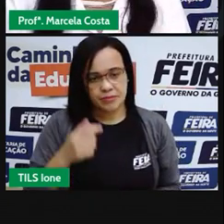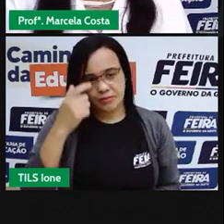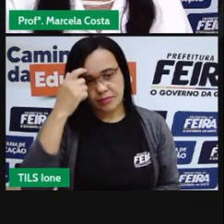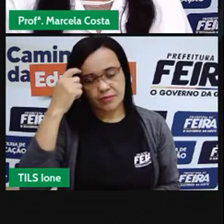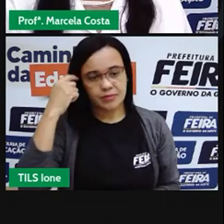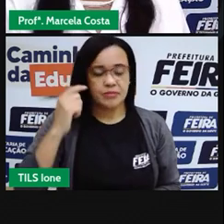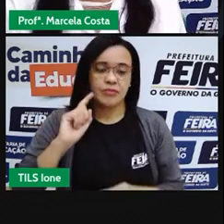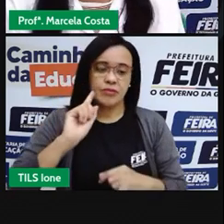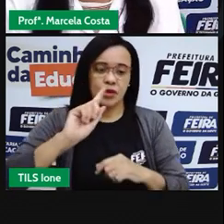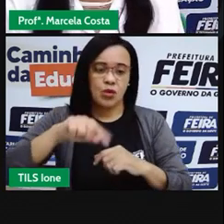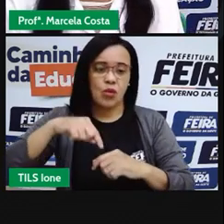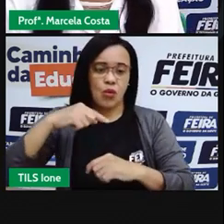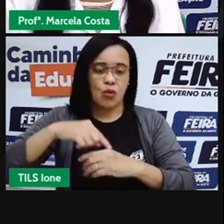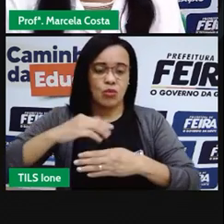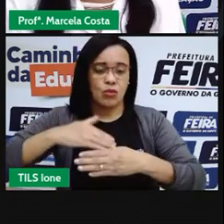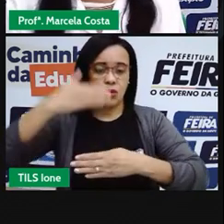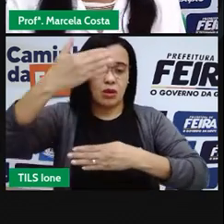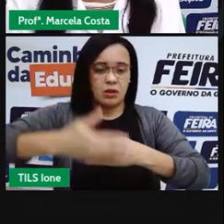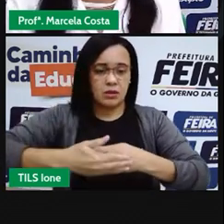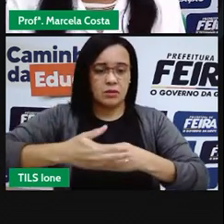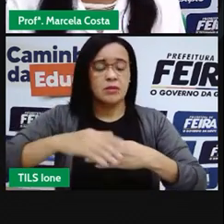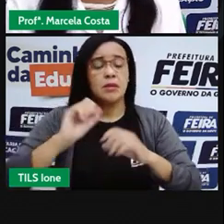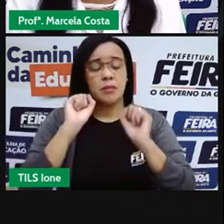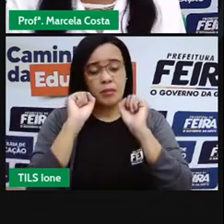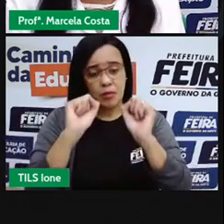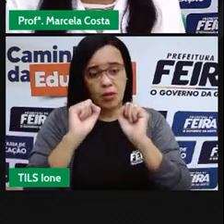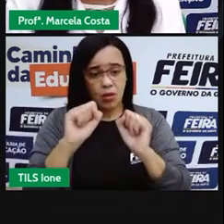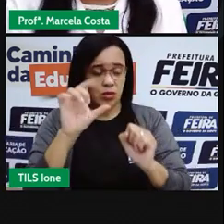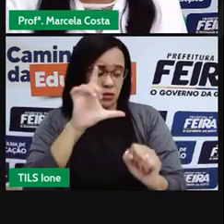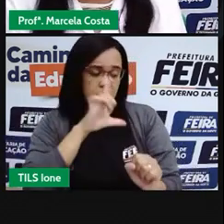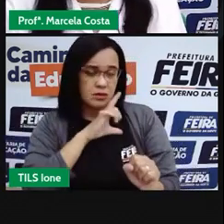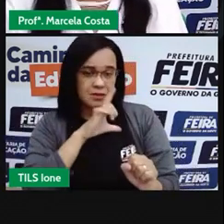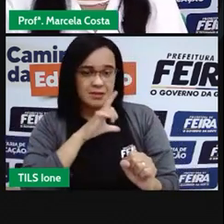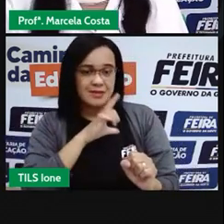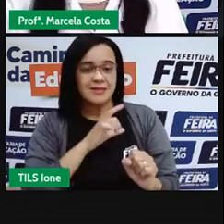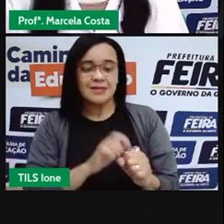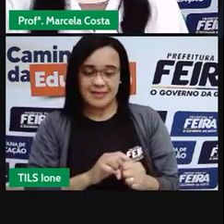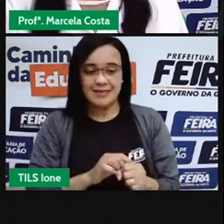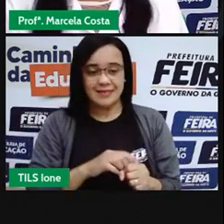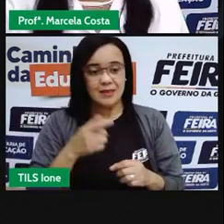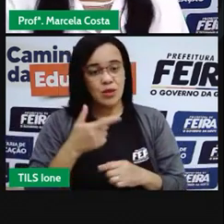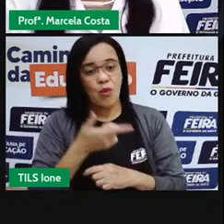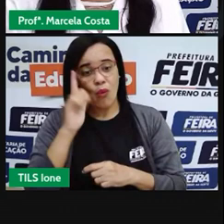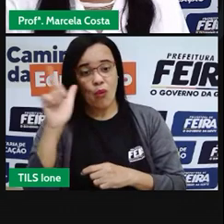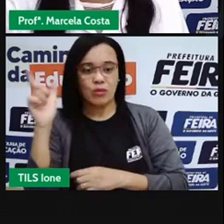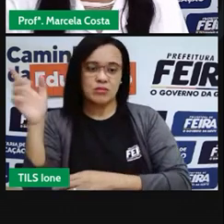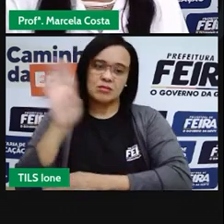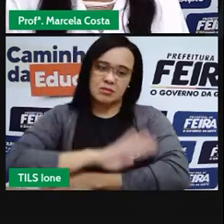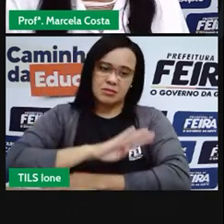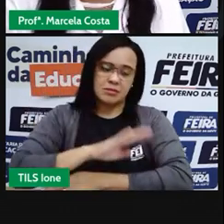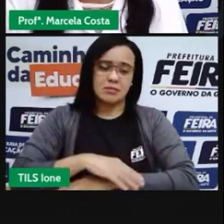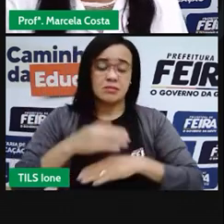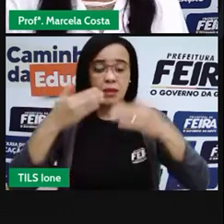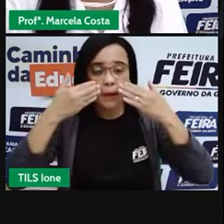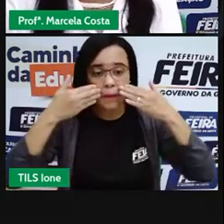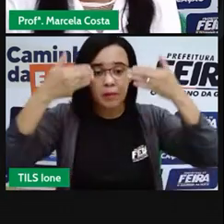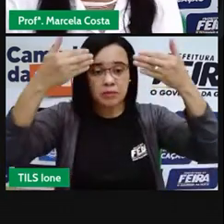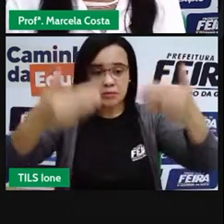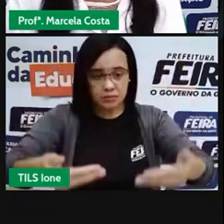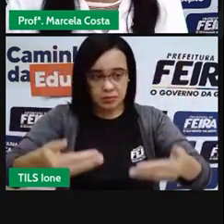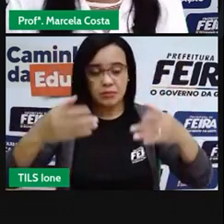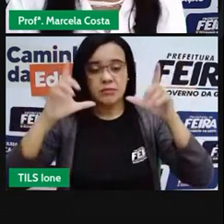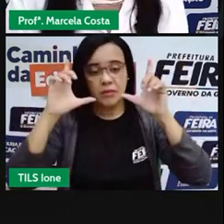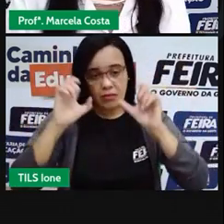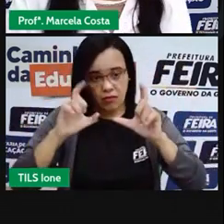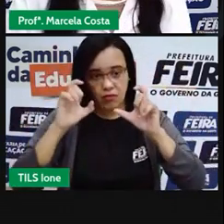na parte de trás aqui desse casarão, dessa tela, a gente tem outras janelas, mas nessa imagem que a gente está vendo só a parte